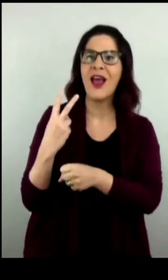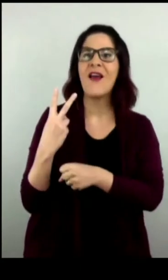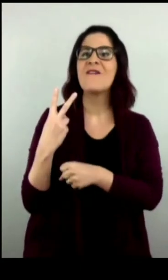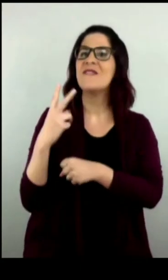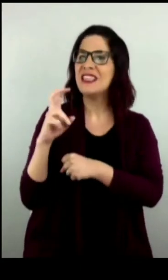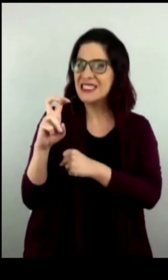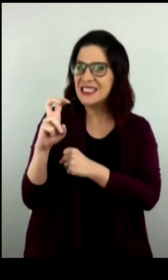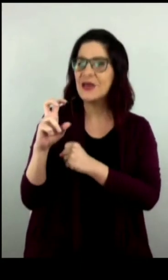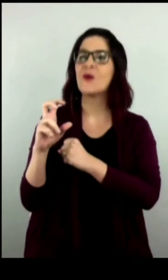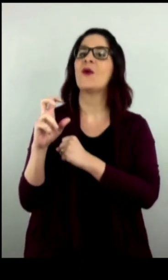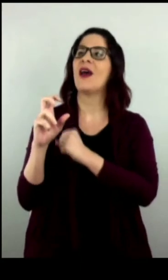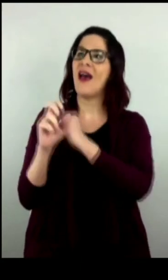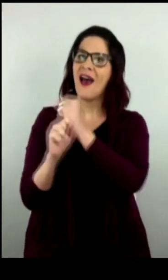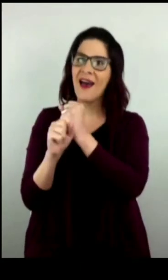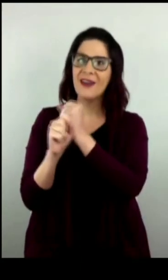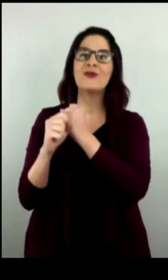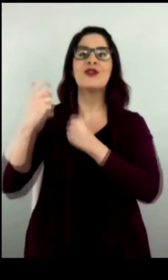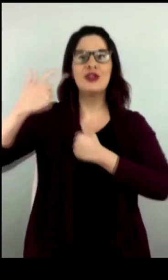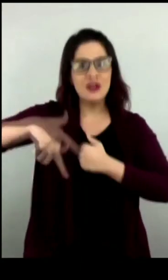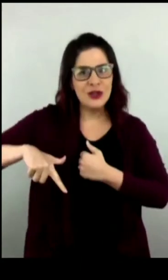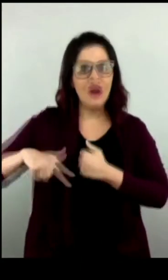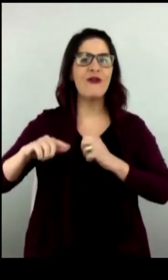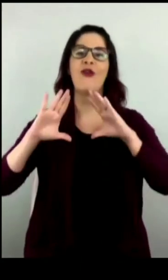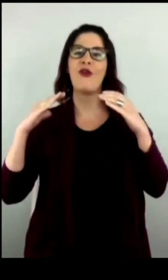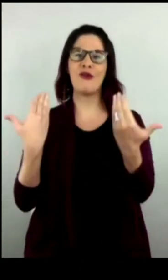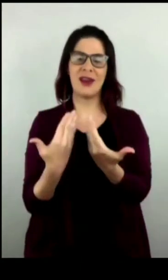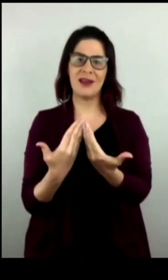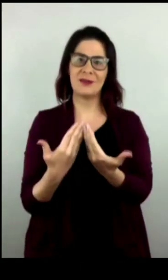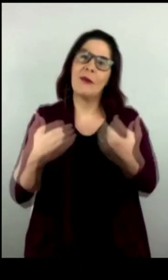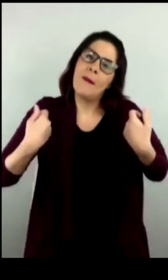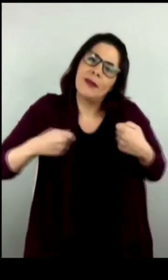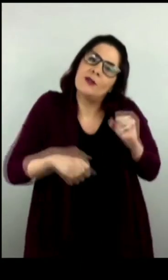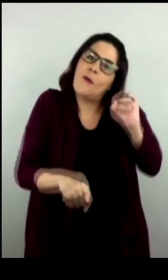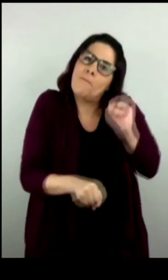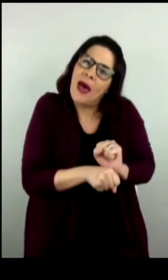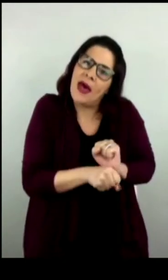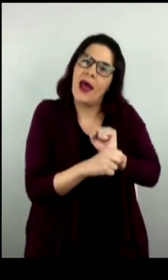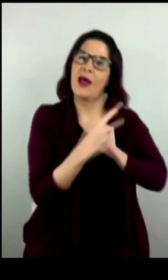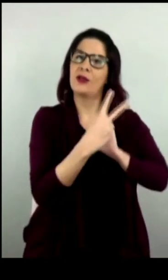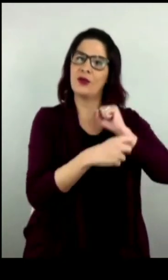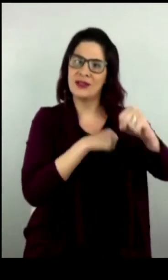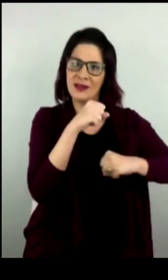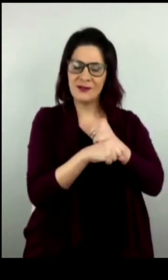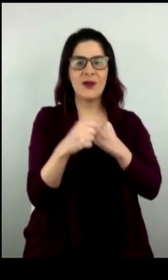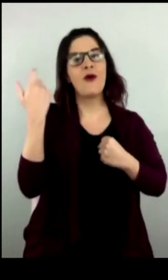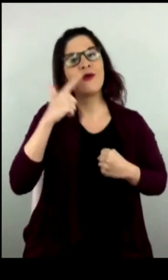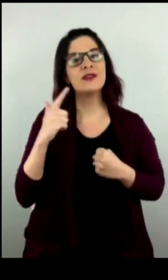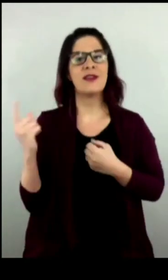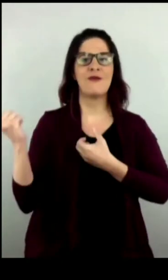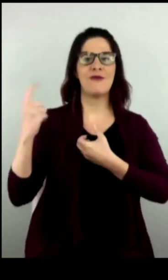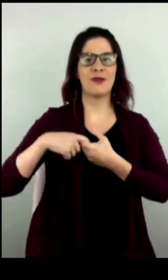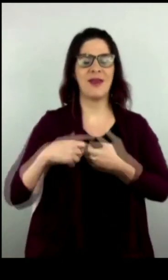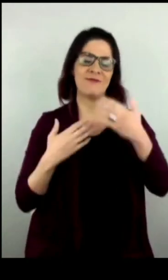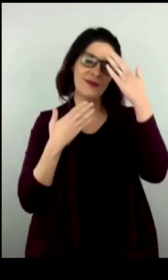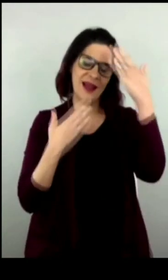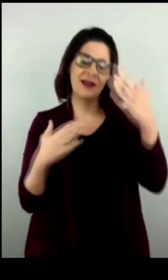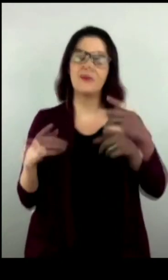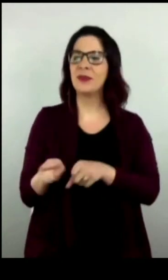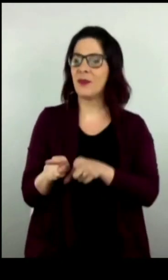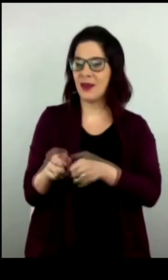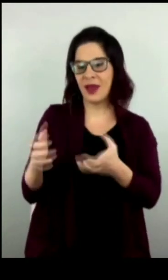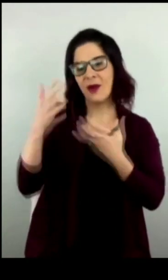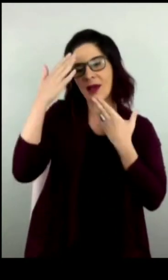paralisação. Quero lembrar e agradecer aqui também a professora Maria Dora Mourão, da ECA USP, que